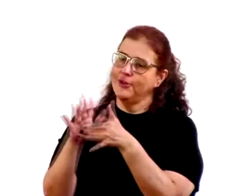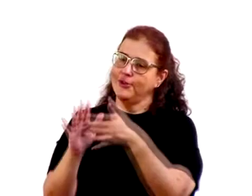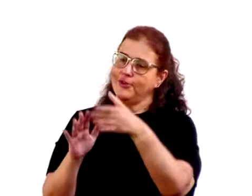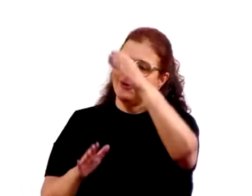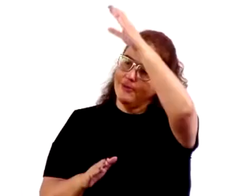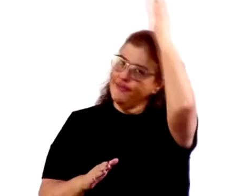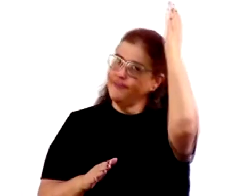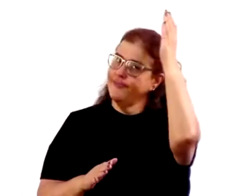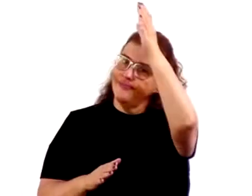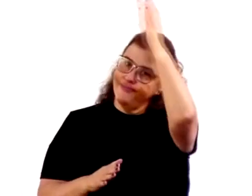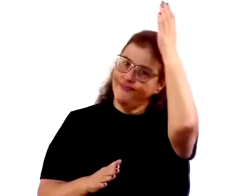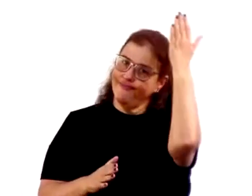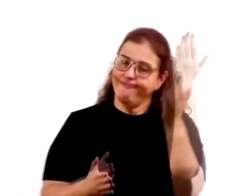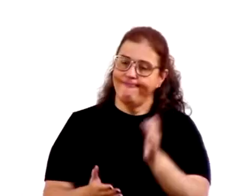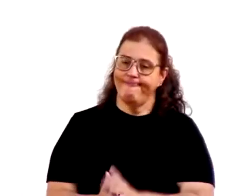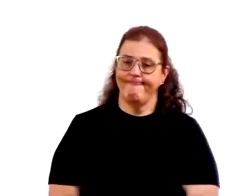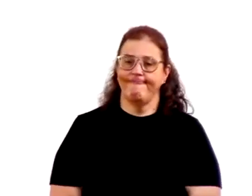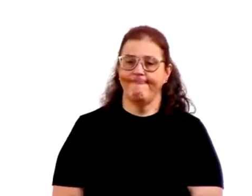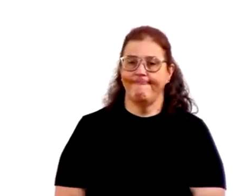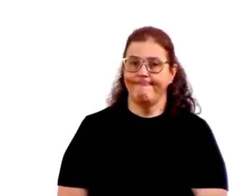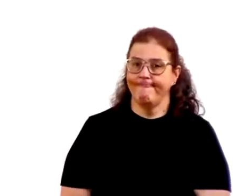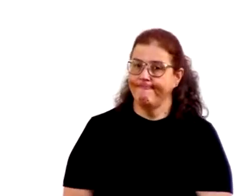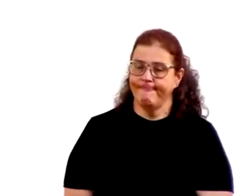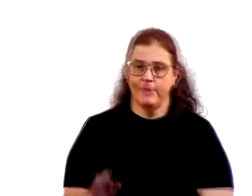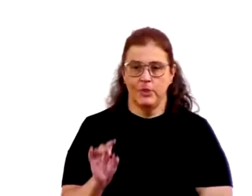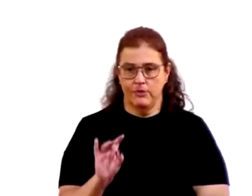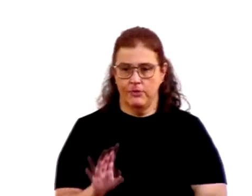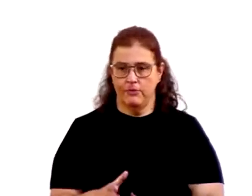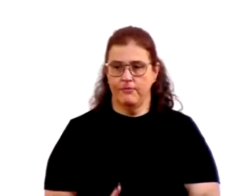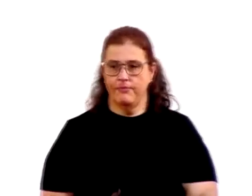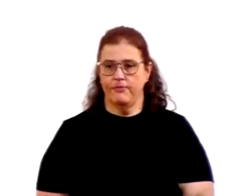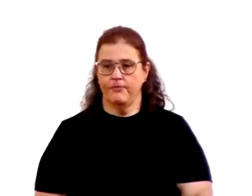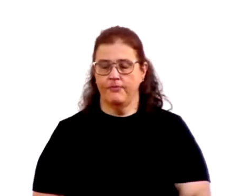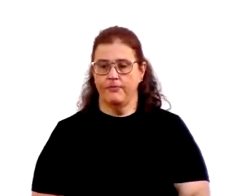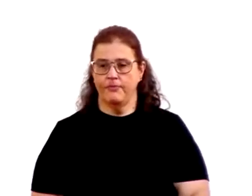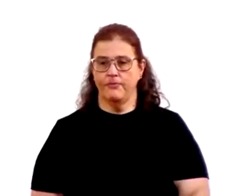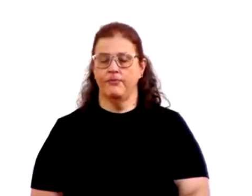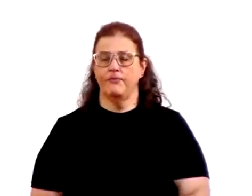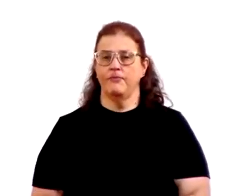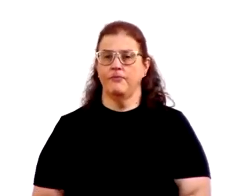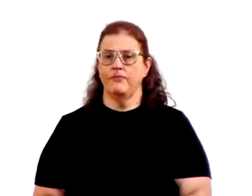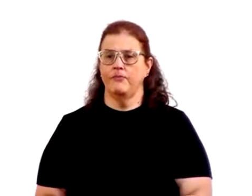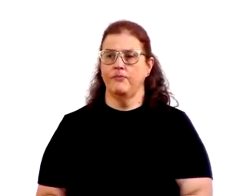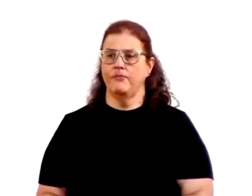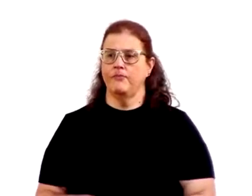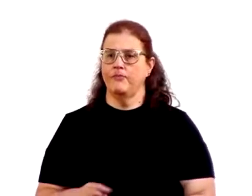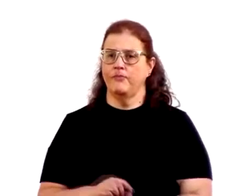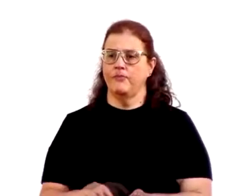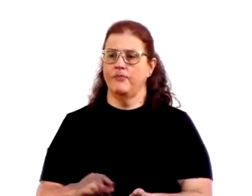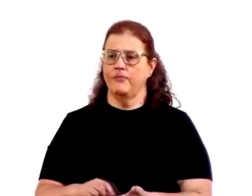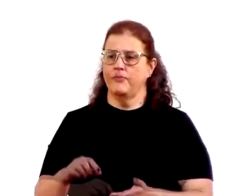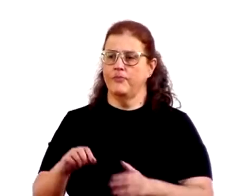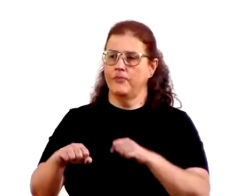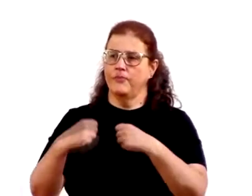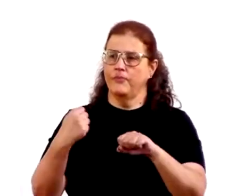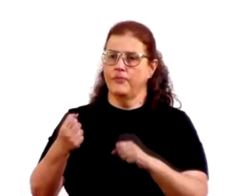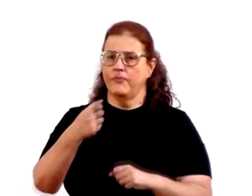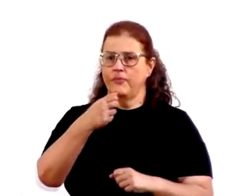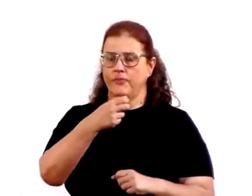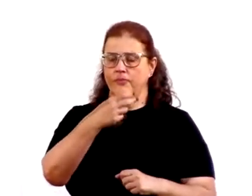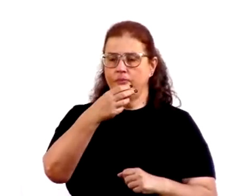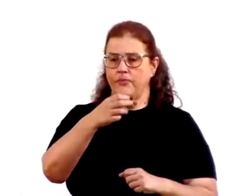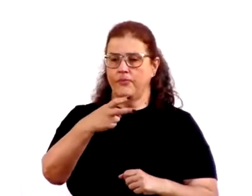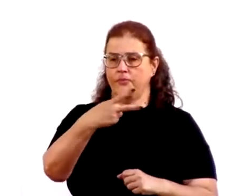Cristo. Por isso o Salmo 24 aponta para o messianismo também. Salmo 24 nos lembra, veja que é Davi que